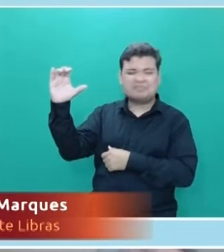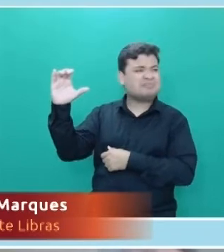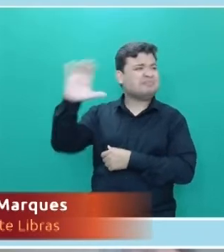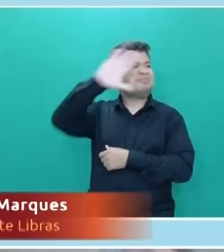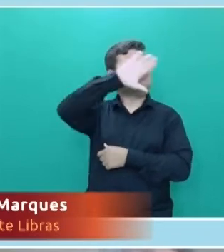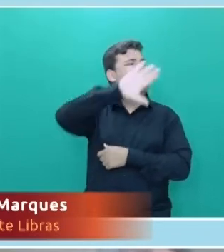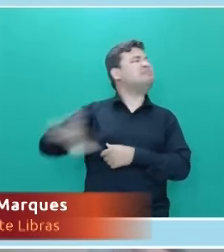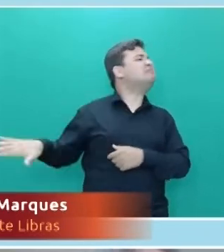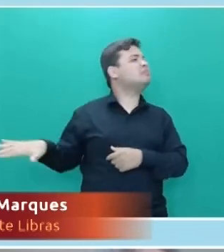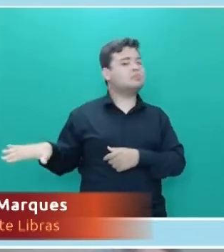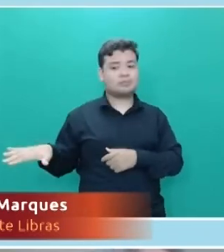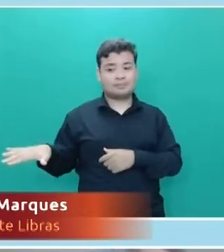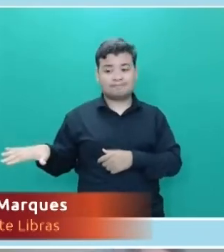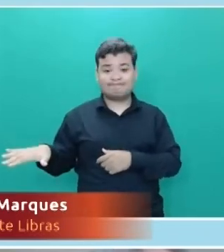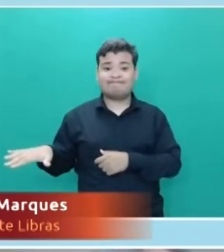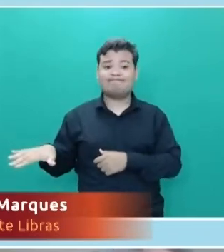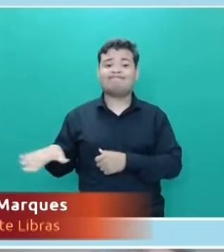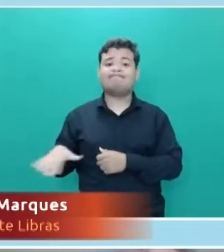que foram